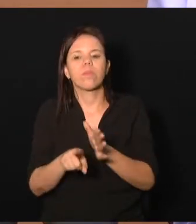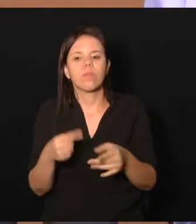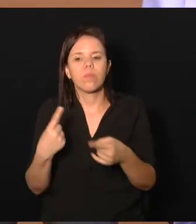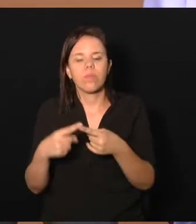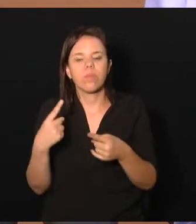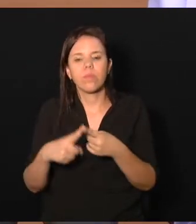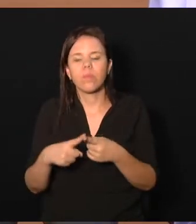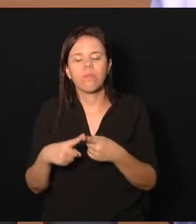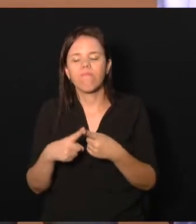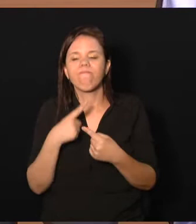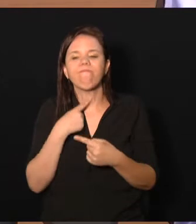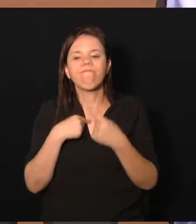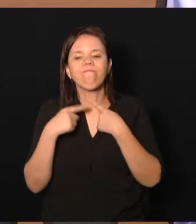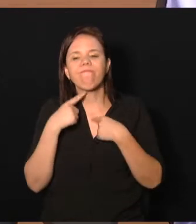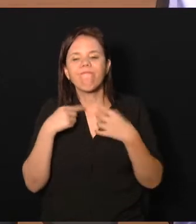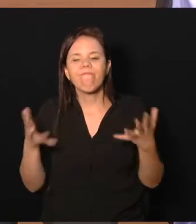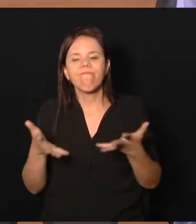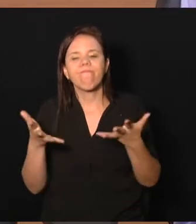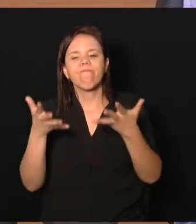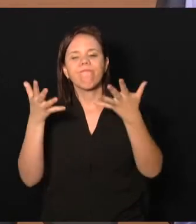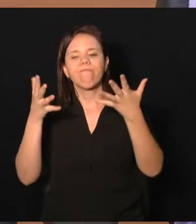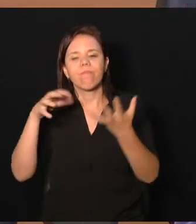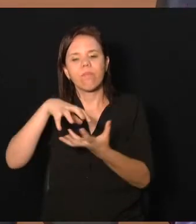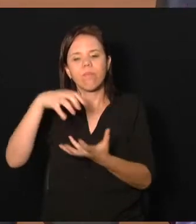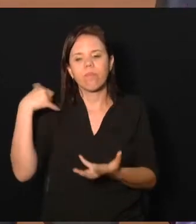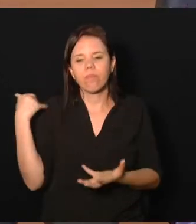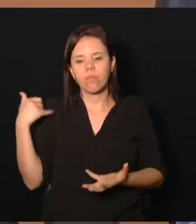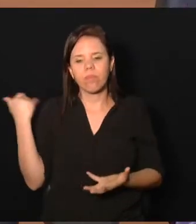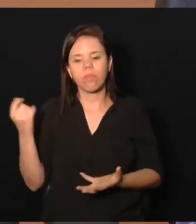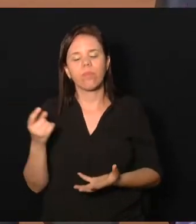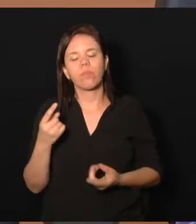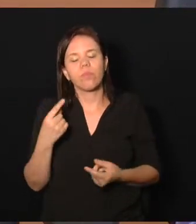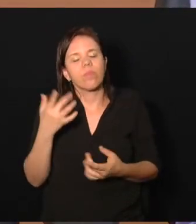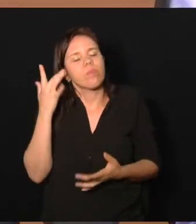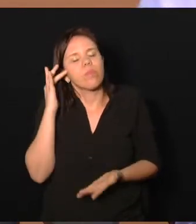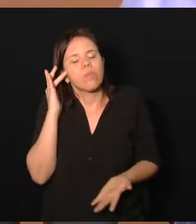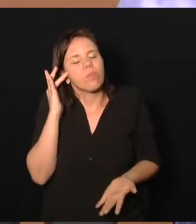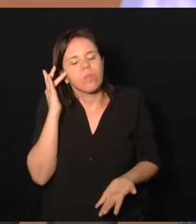esse interesse. Eu achei algo que